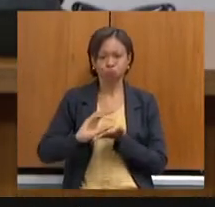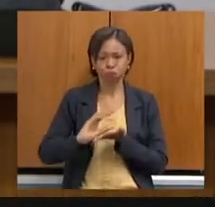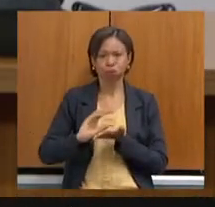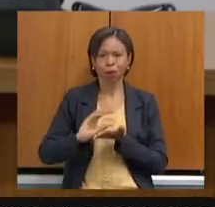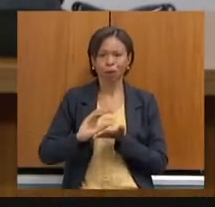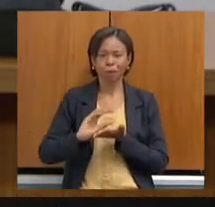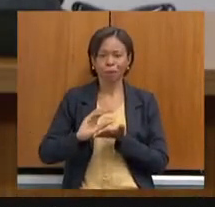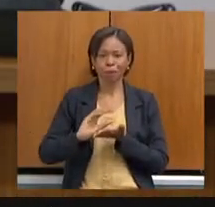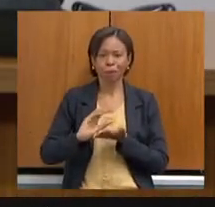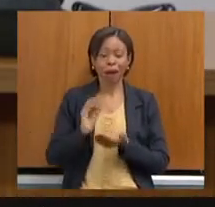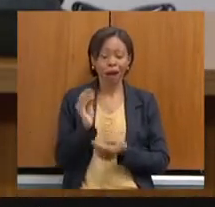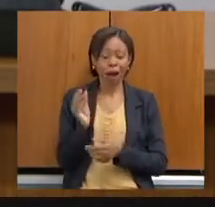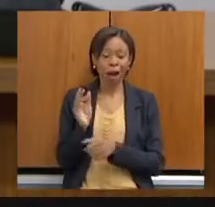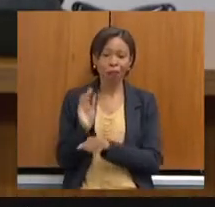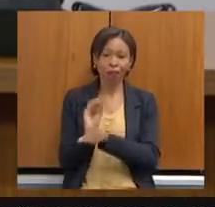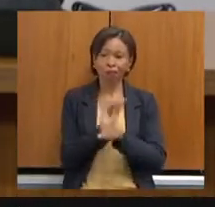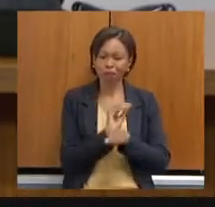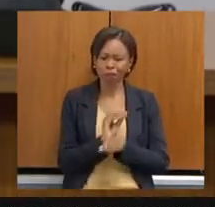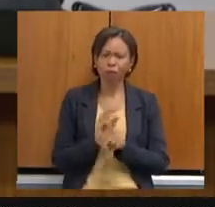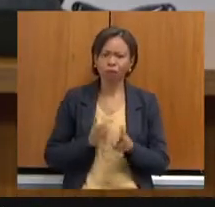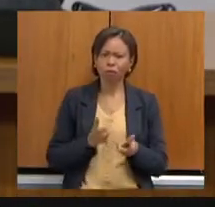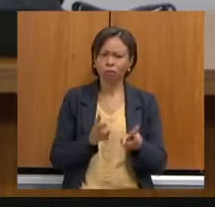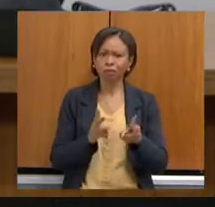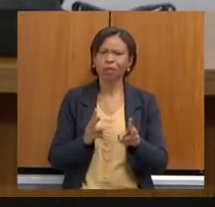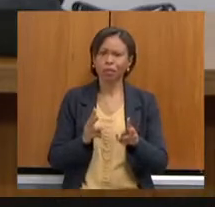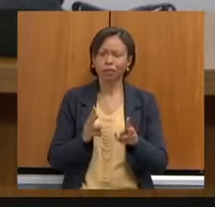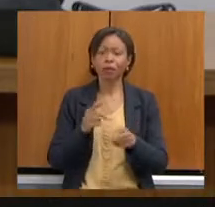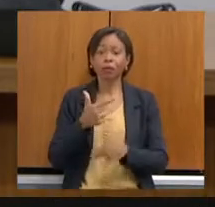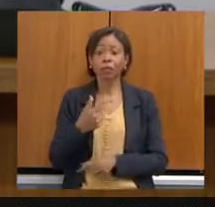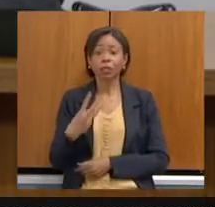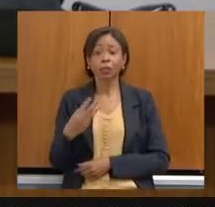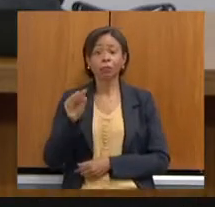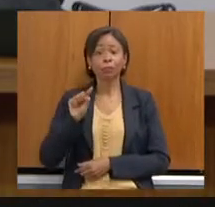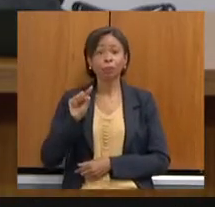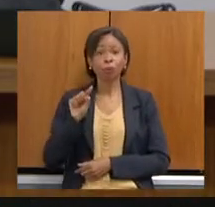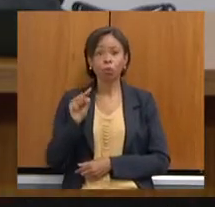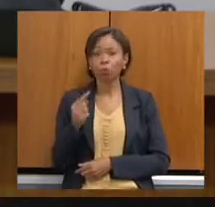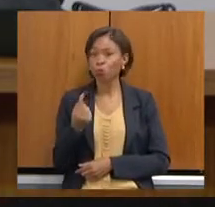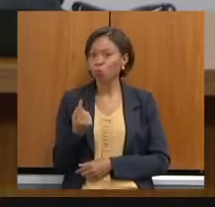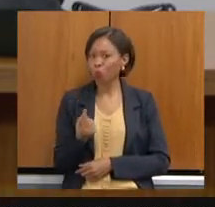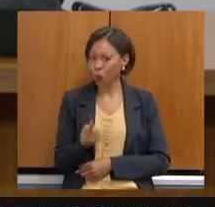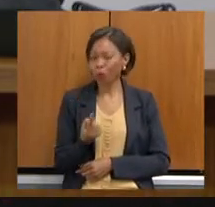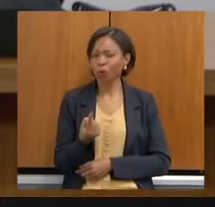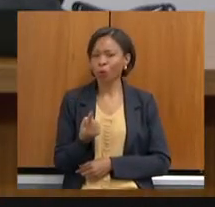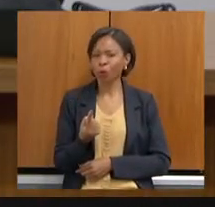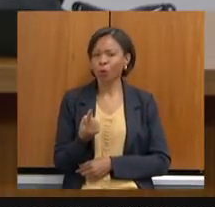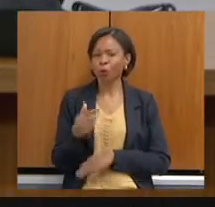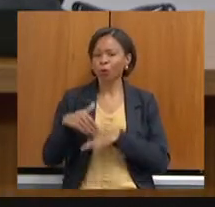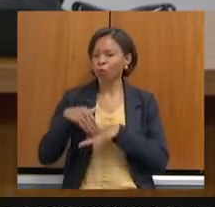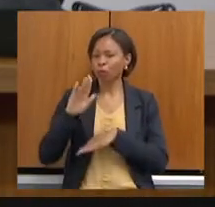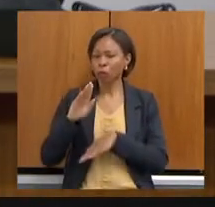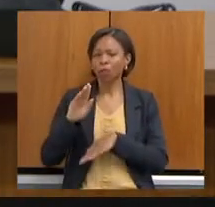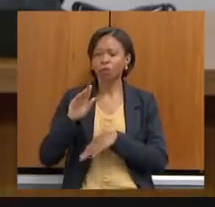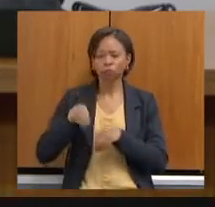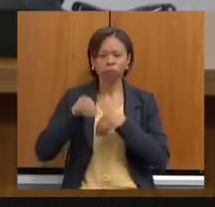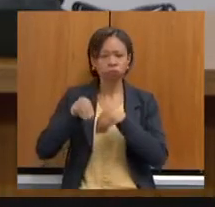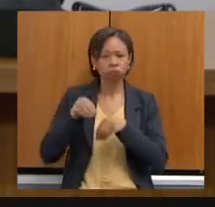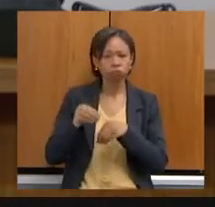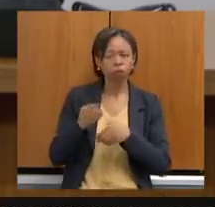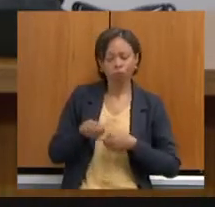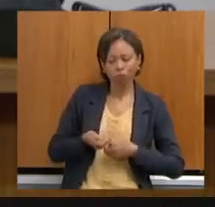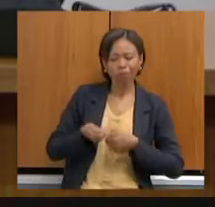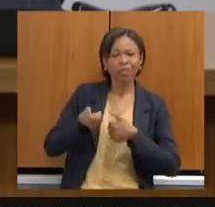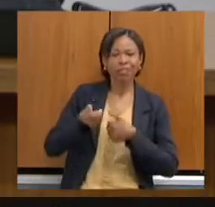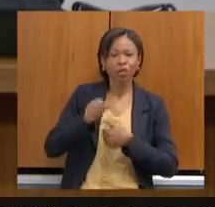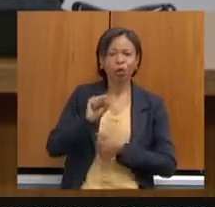dessa forma 23911 agricultores de 75 municípios foram beneficiados com a indenização